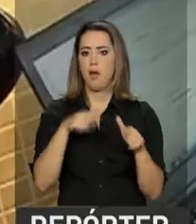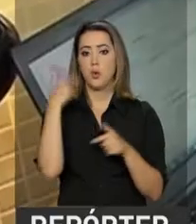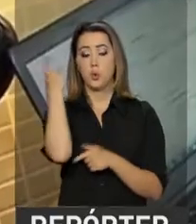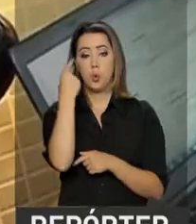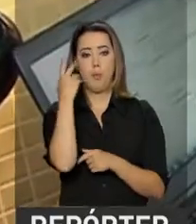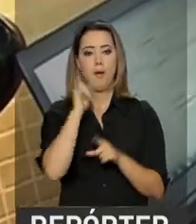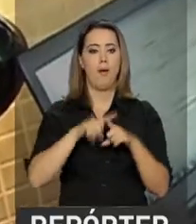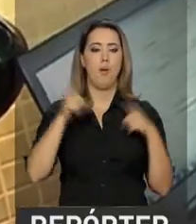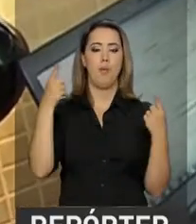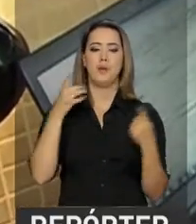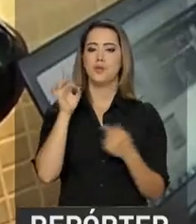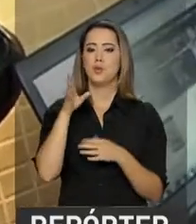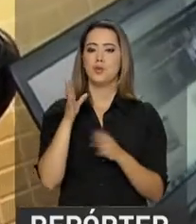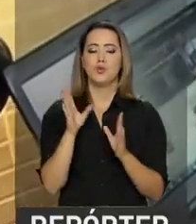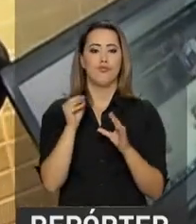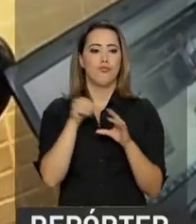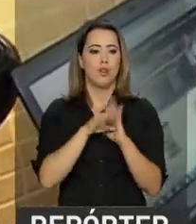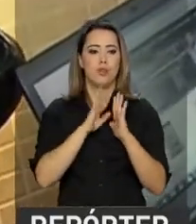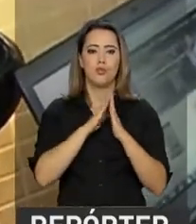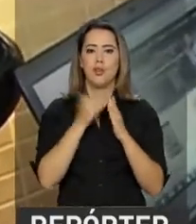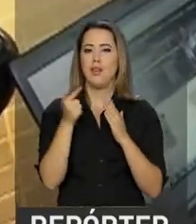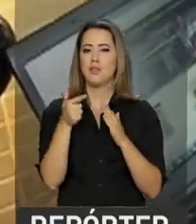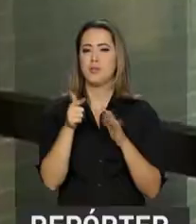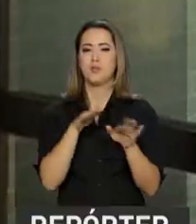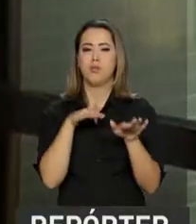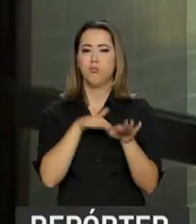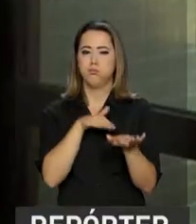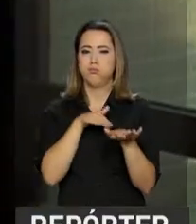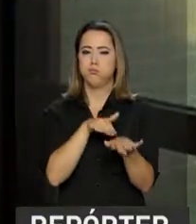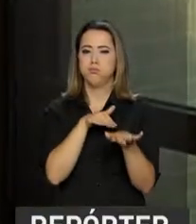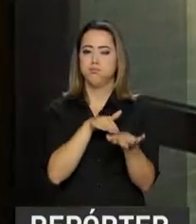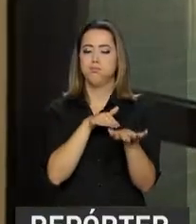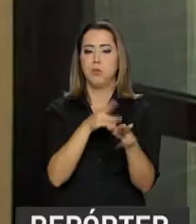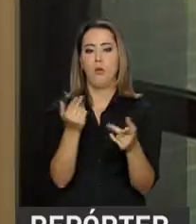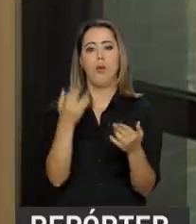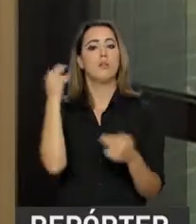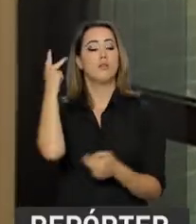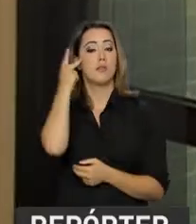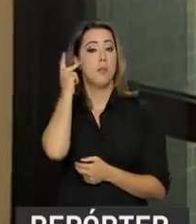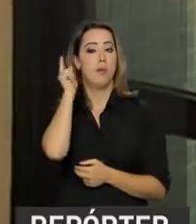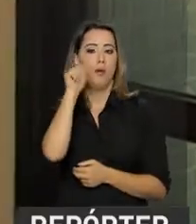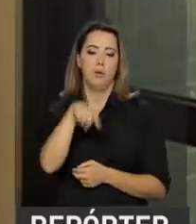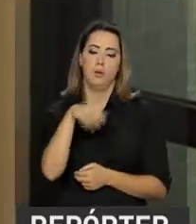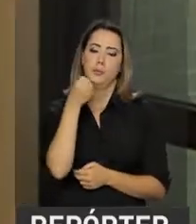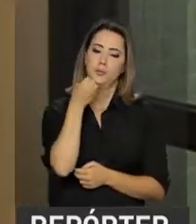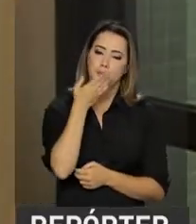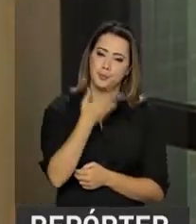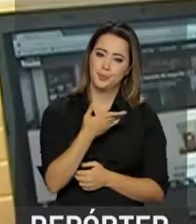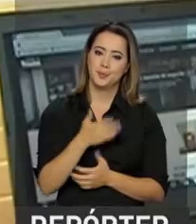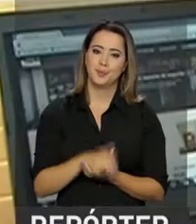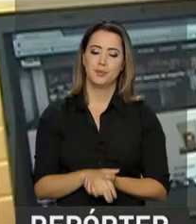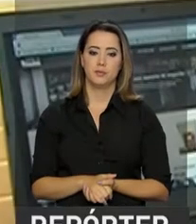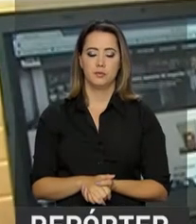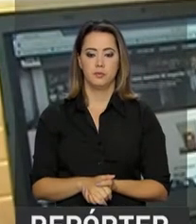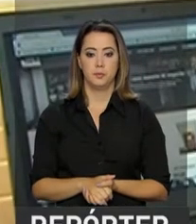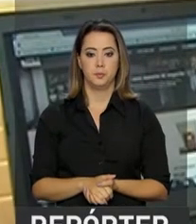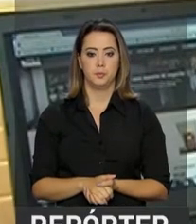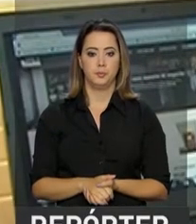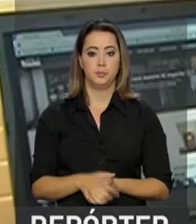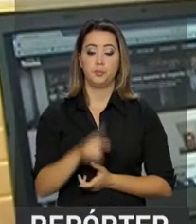por exemplo o trânsito de uma metrópole como são paulo é uma das recompensas desse modelo de trabalho na opinião dela primeiro